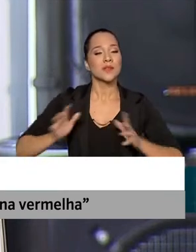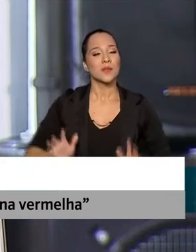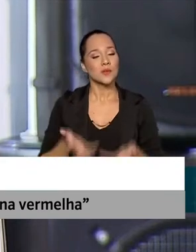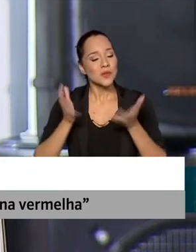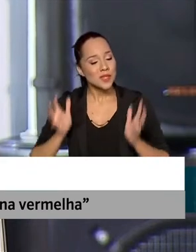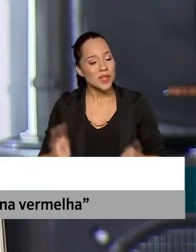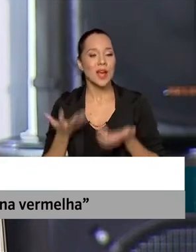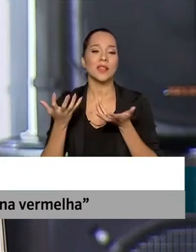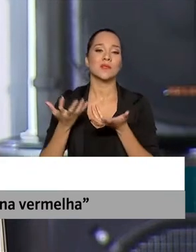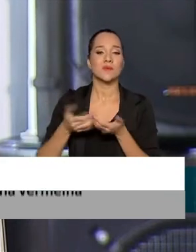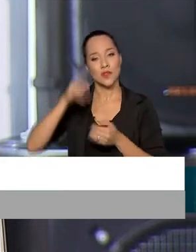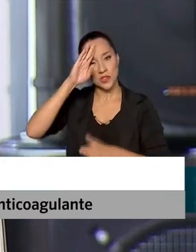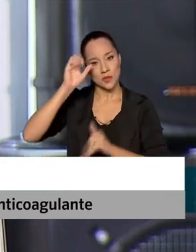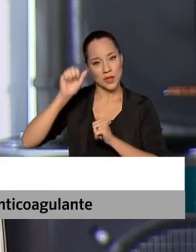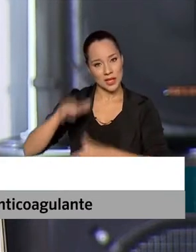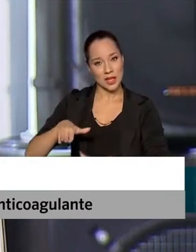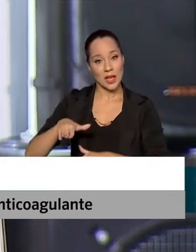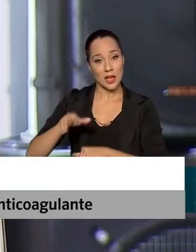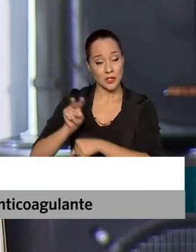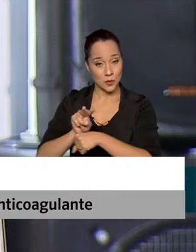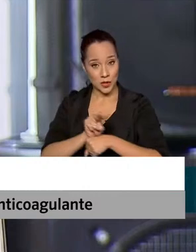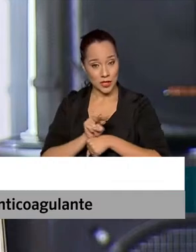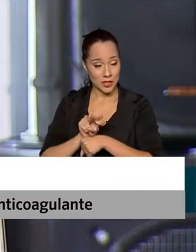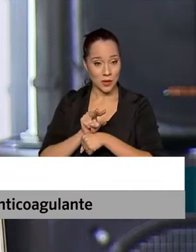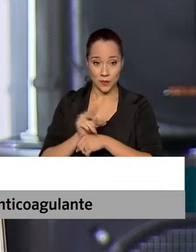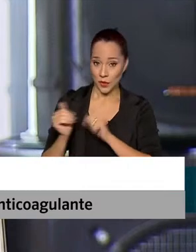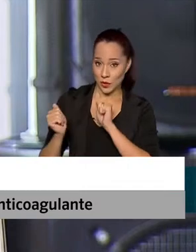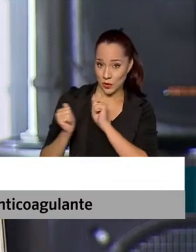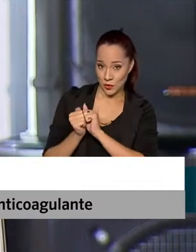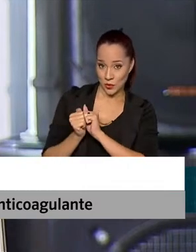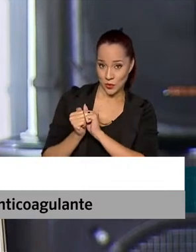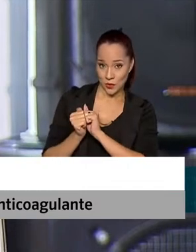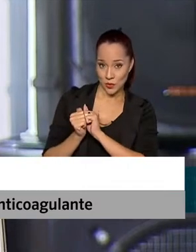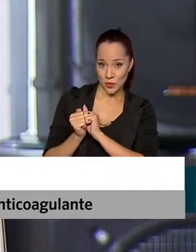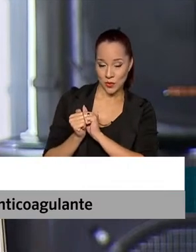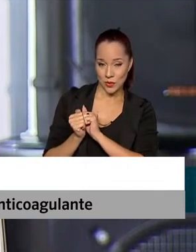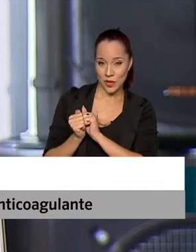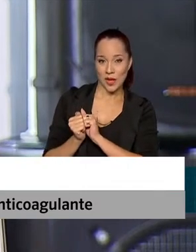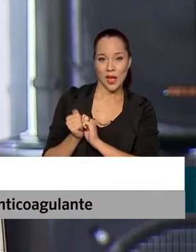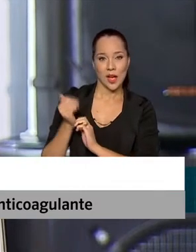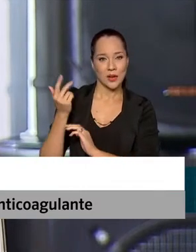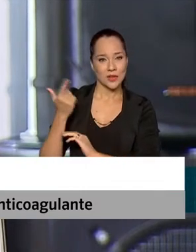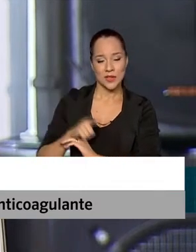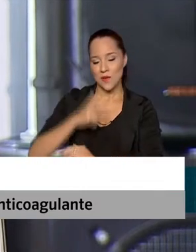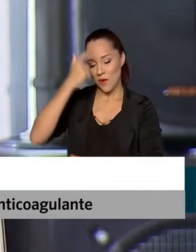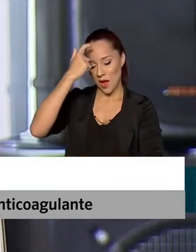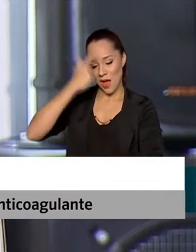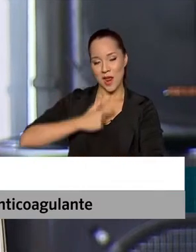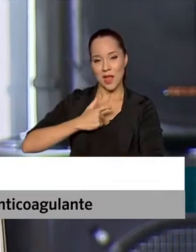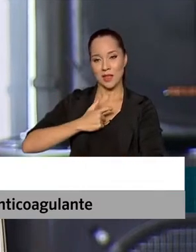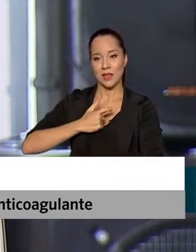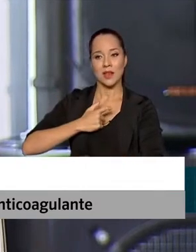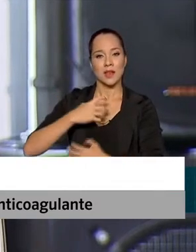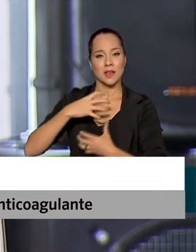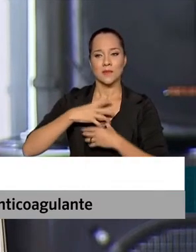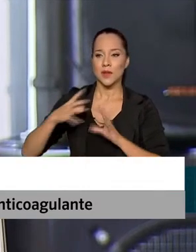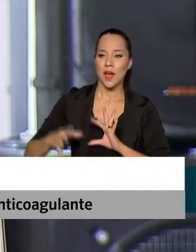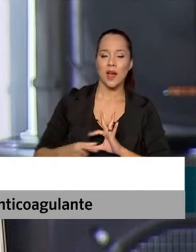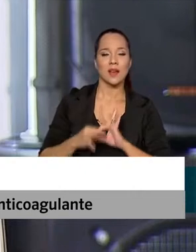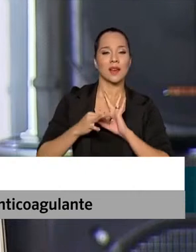entusiasmo de militar de escola, aliados ao seu ilibado caráter e espírito